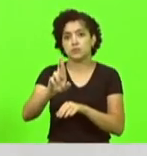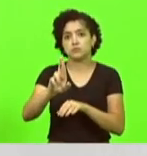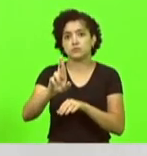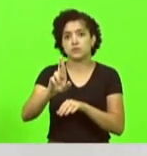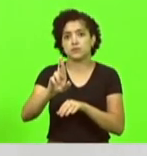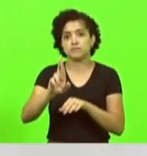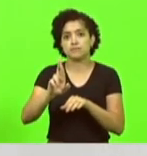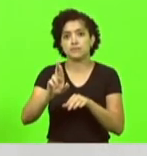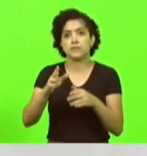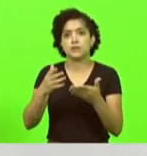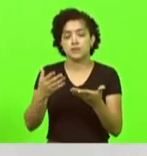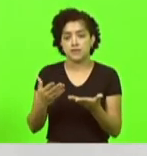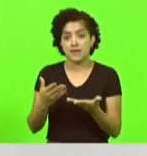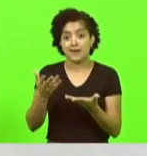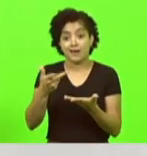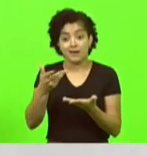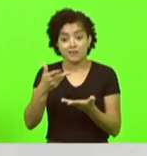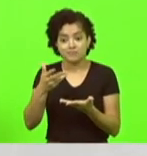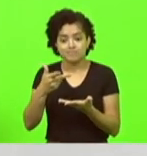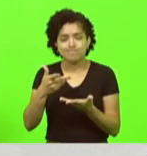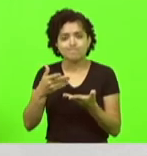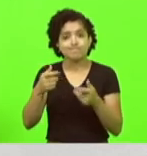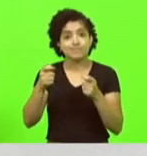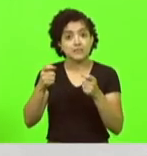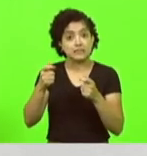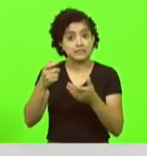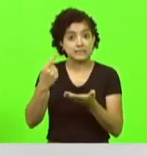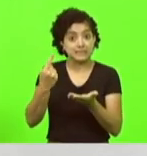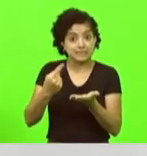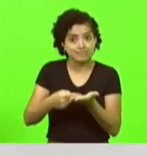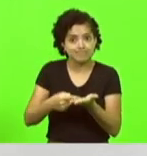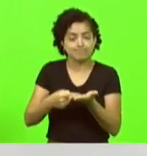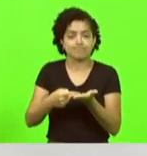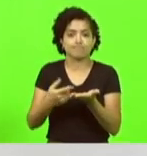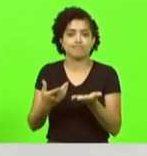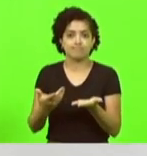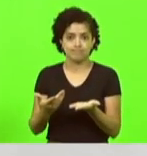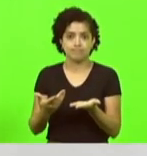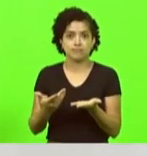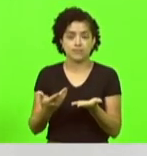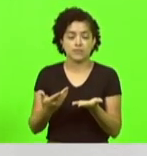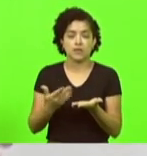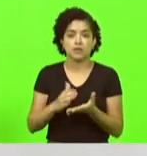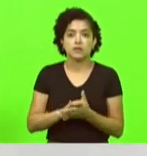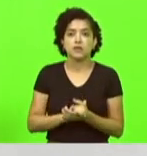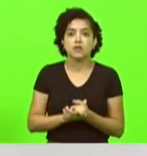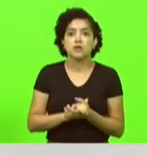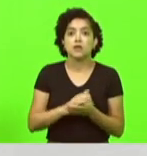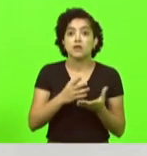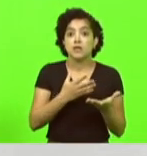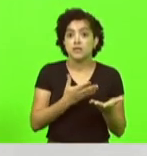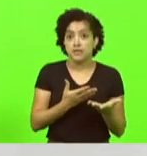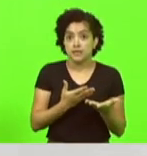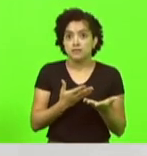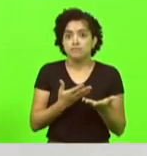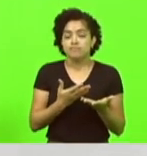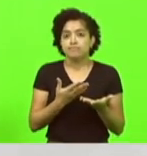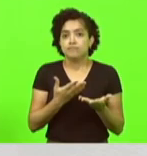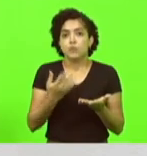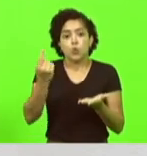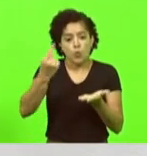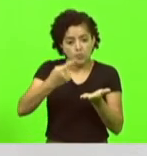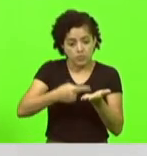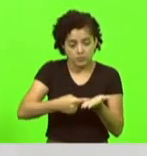efetivamente com mais precisão ao cidadão brasileiro e em virtude disso tudo é aquilo que é não